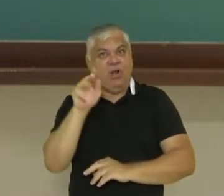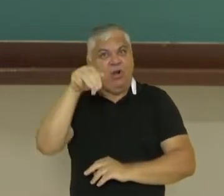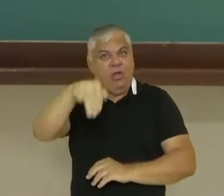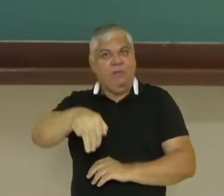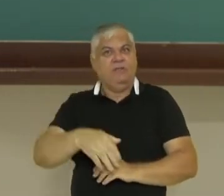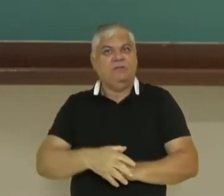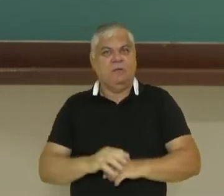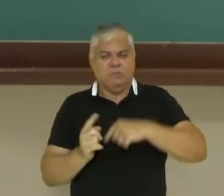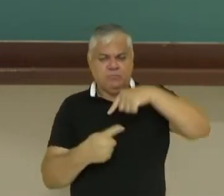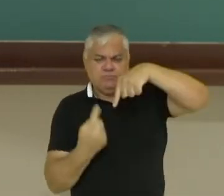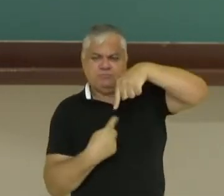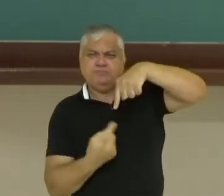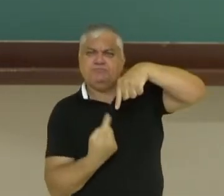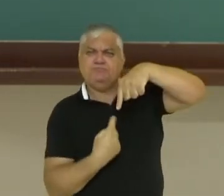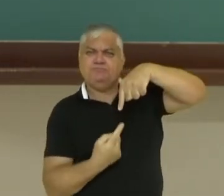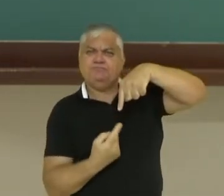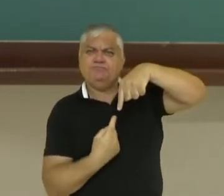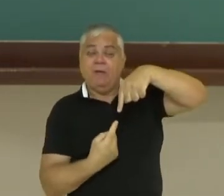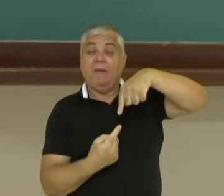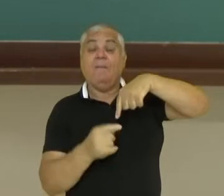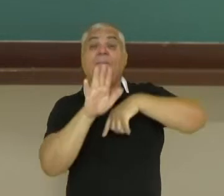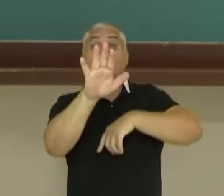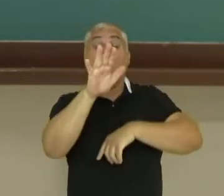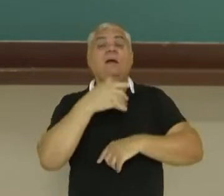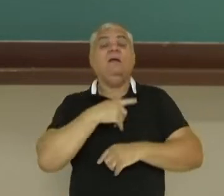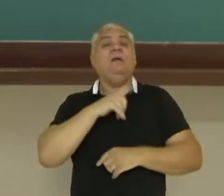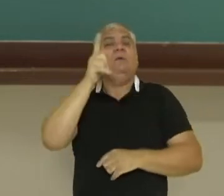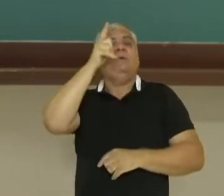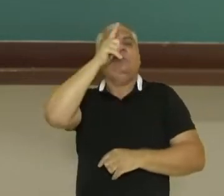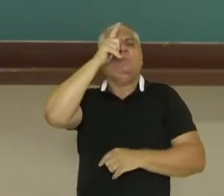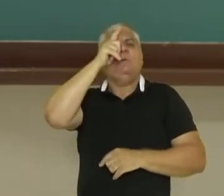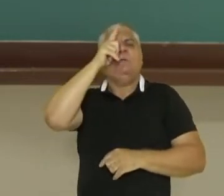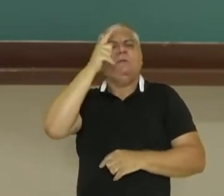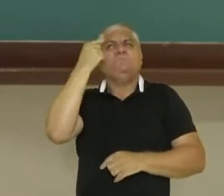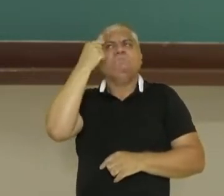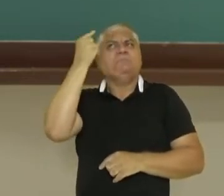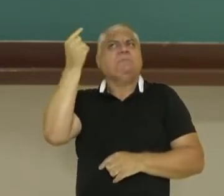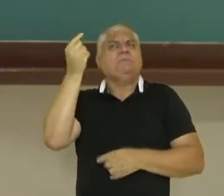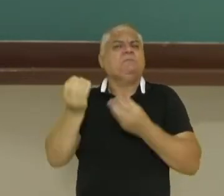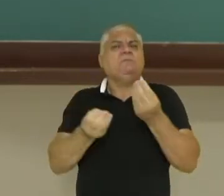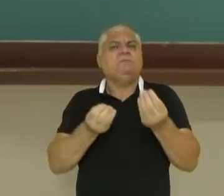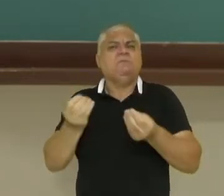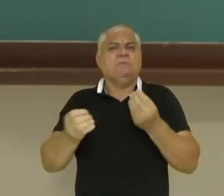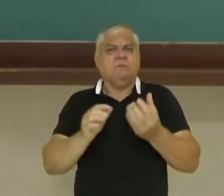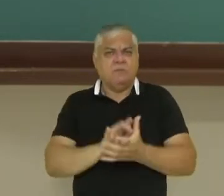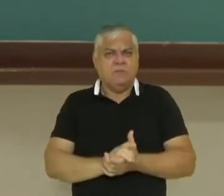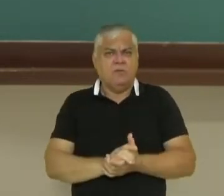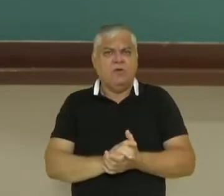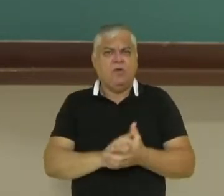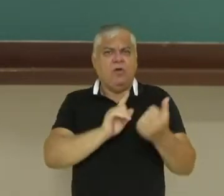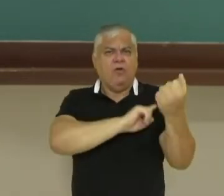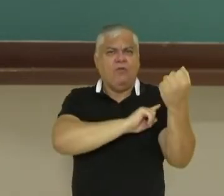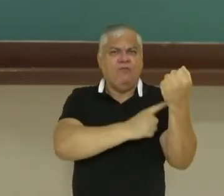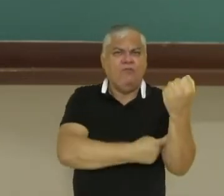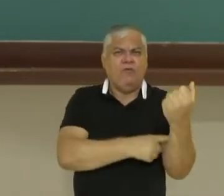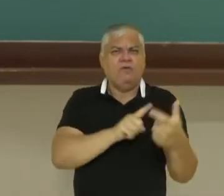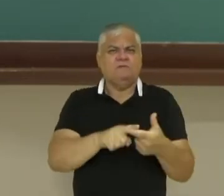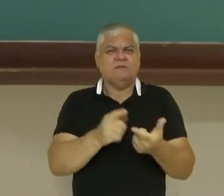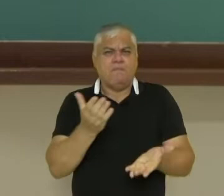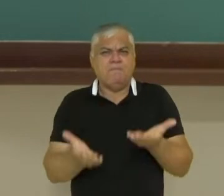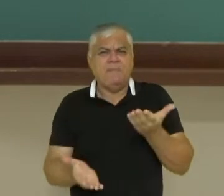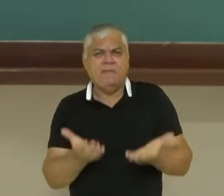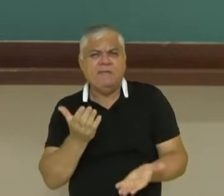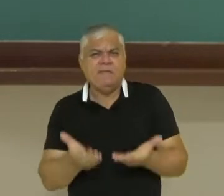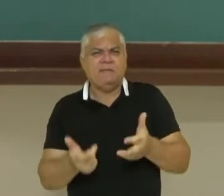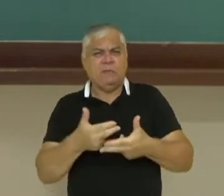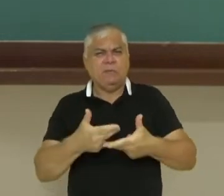muita coisa mesmo. Aqui os gregos, né, eles não tinham aquela ideia, por exemplo, dos conceitos de força, massa, referencial,